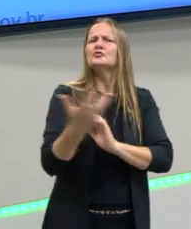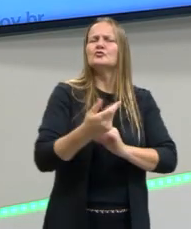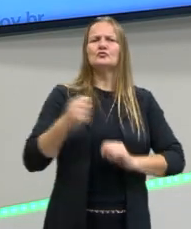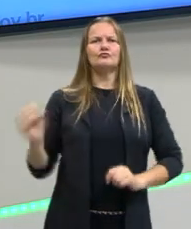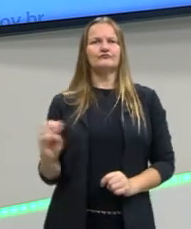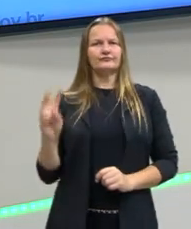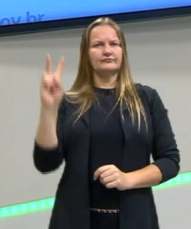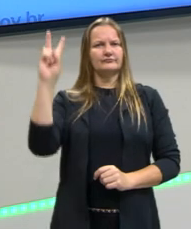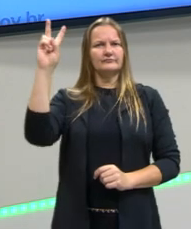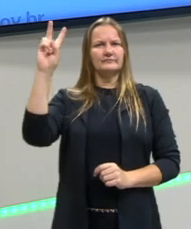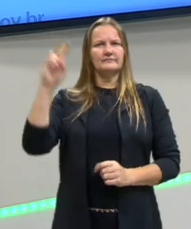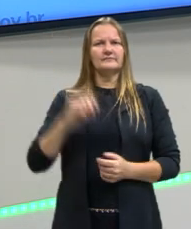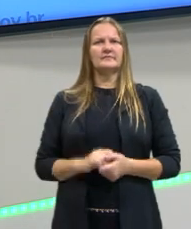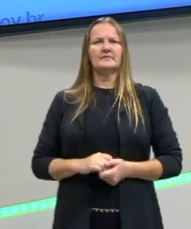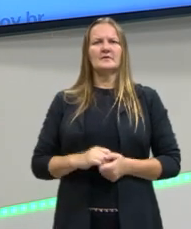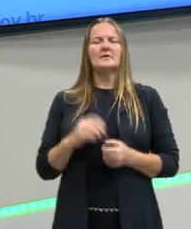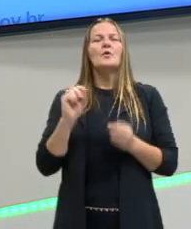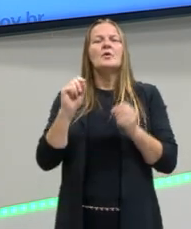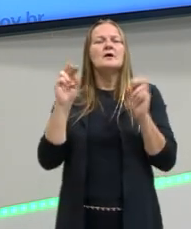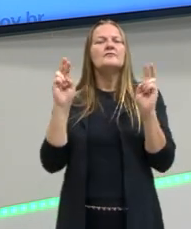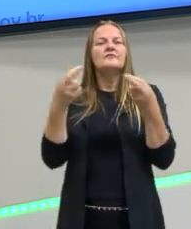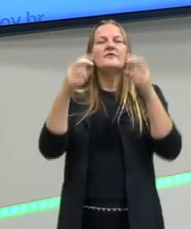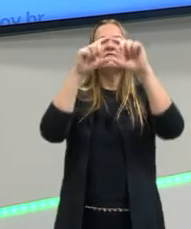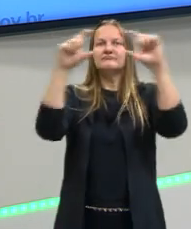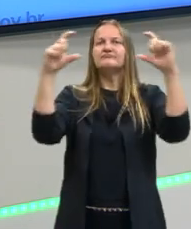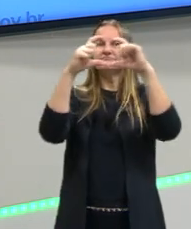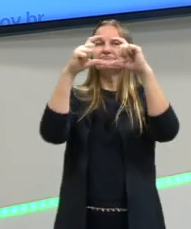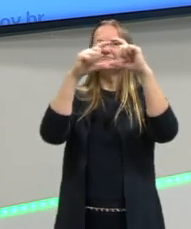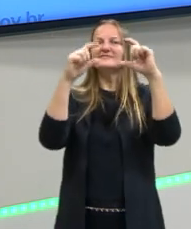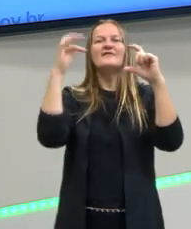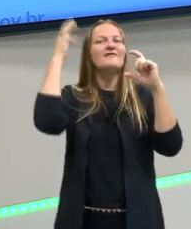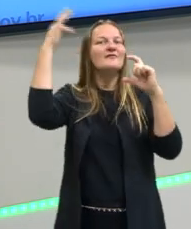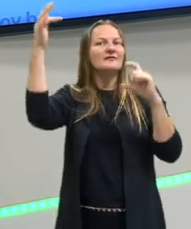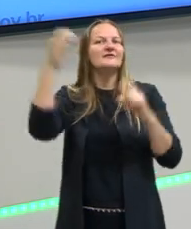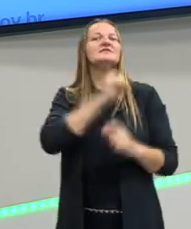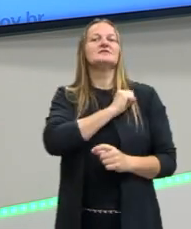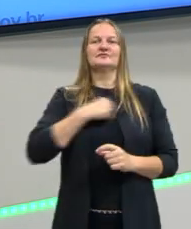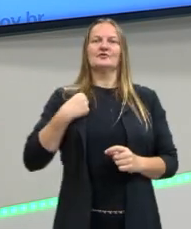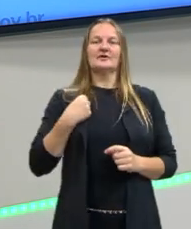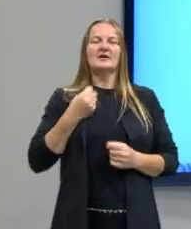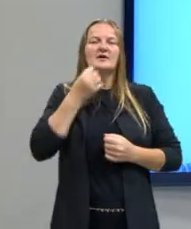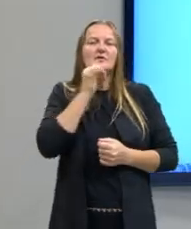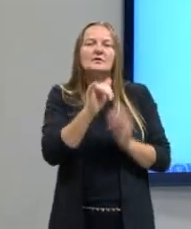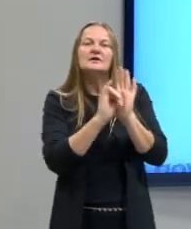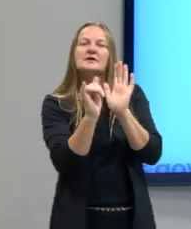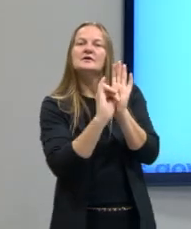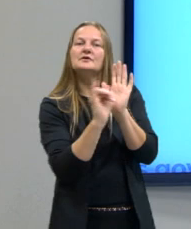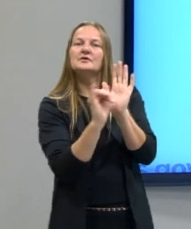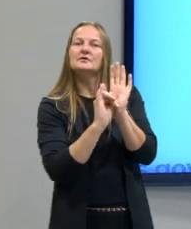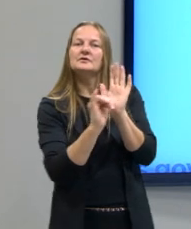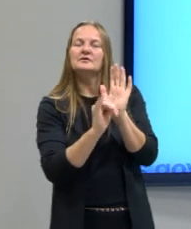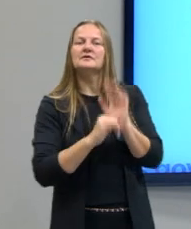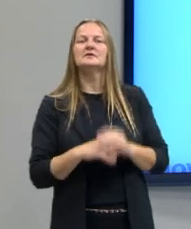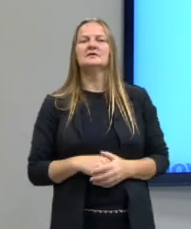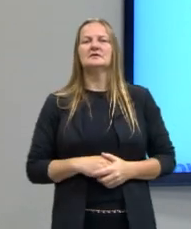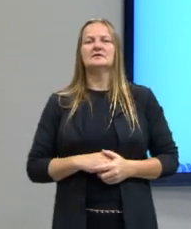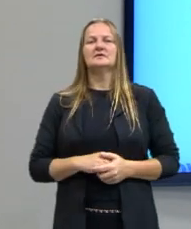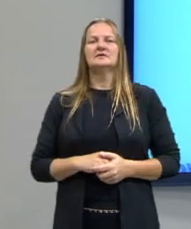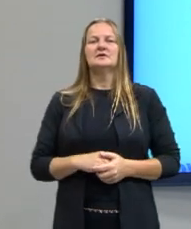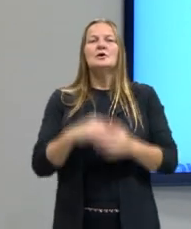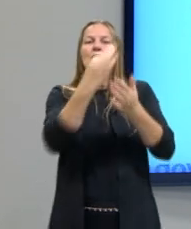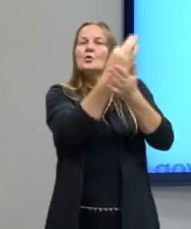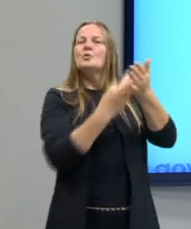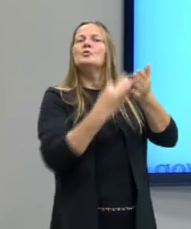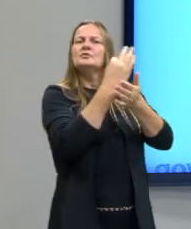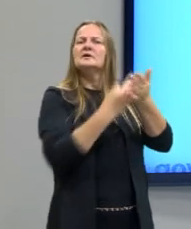virtudes a fazer referência ao conteúdo moral da filosofia socrática narrada por xenofonte o texto indica